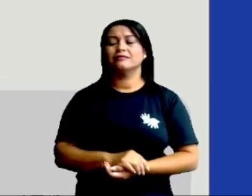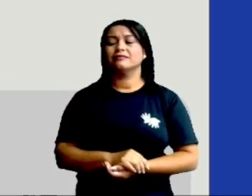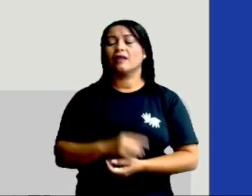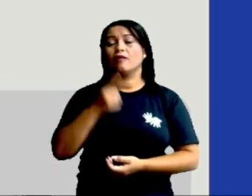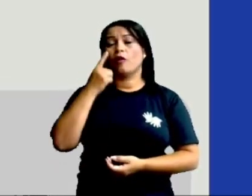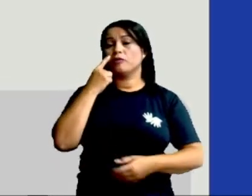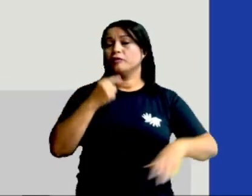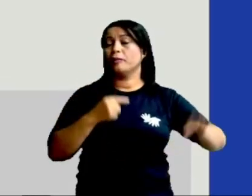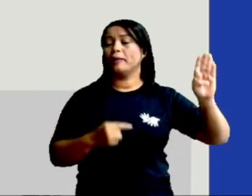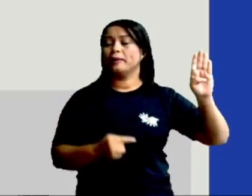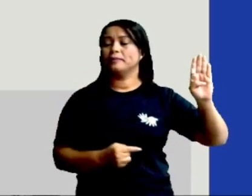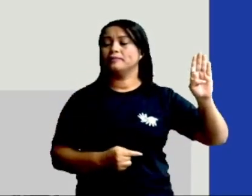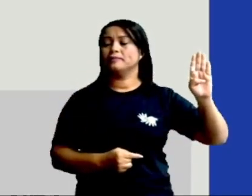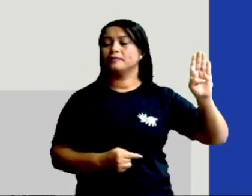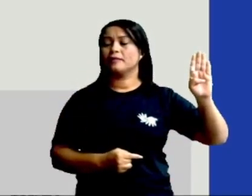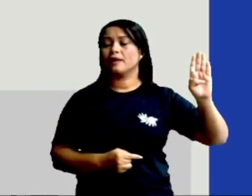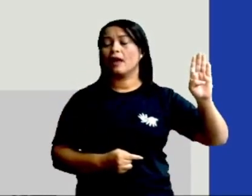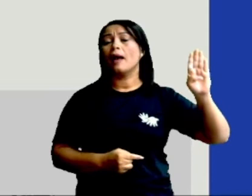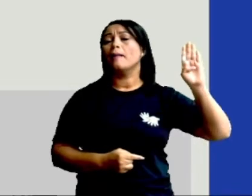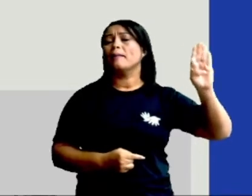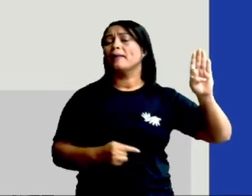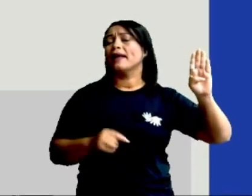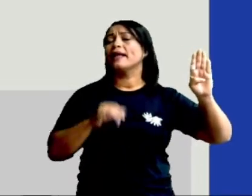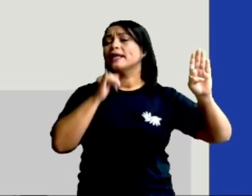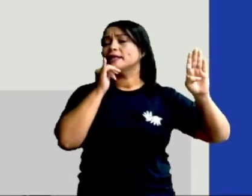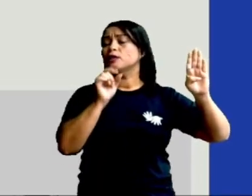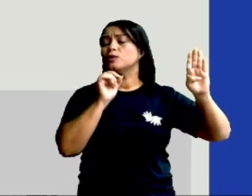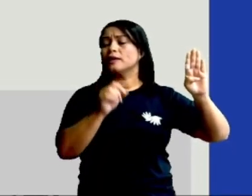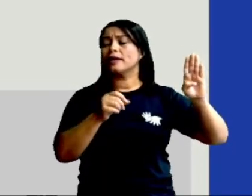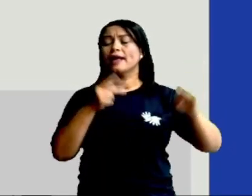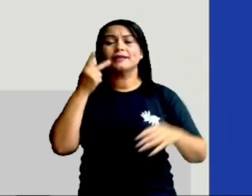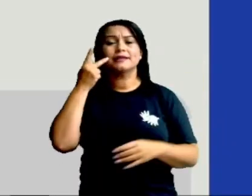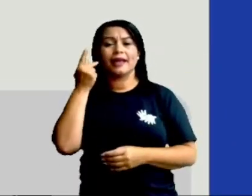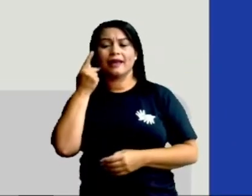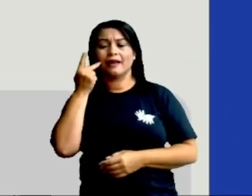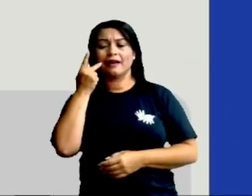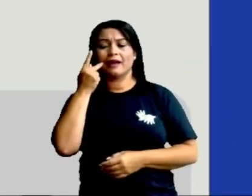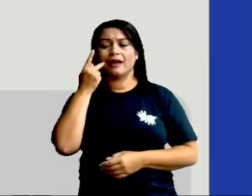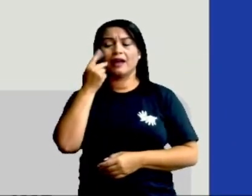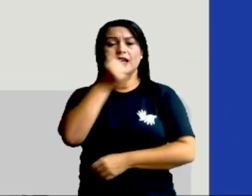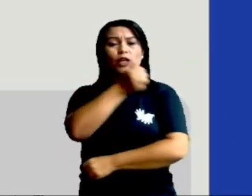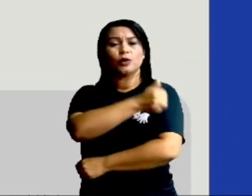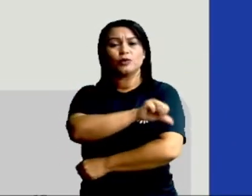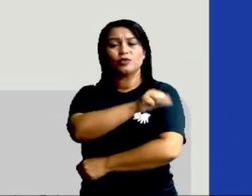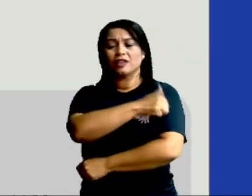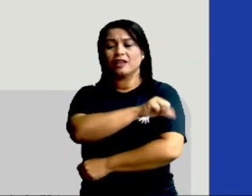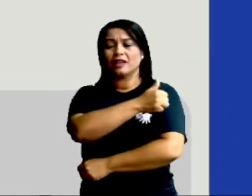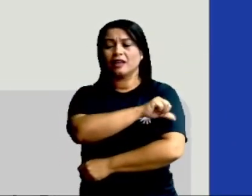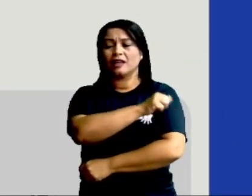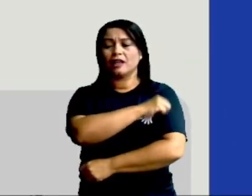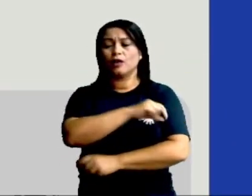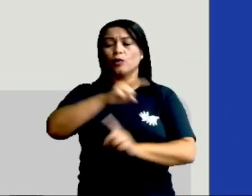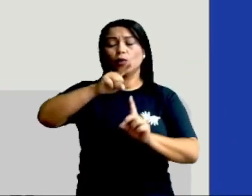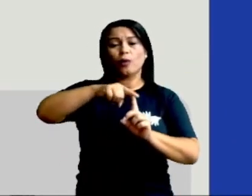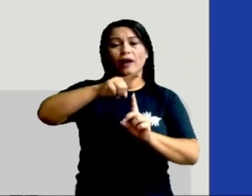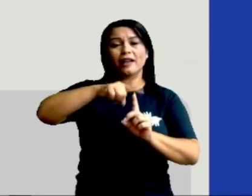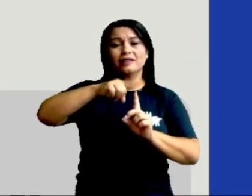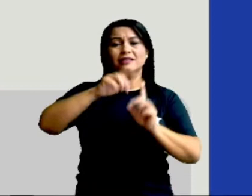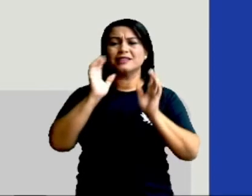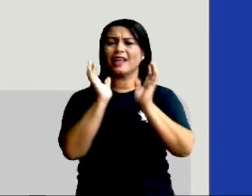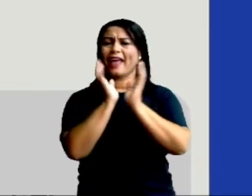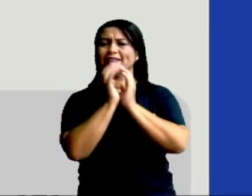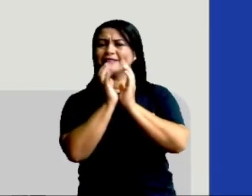vamos ver a letra B na letra B Ceará Rio de Janeiro Tocantins